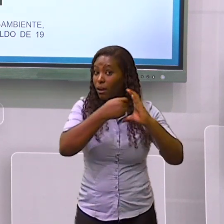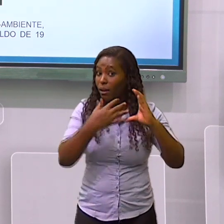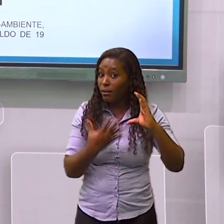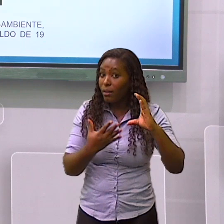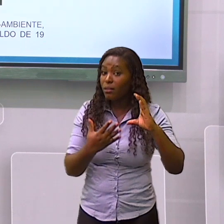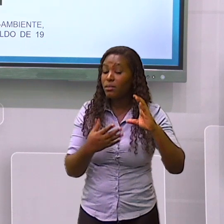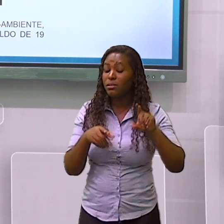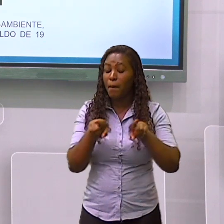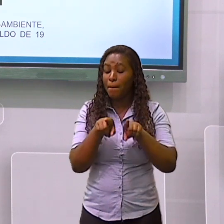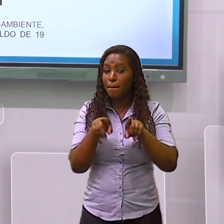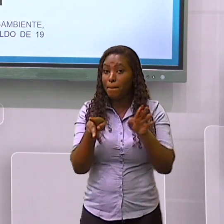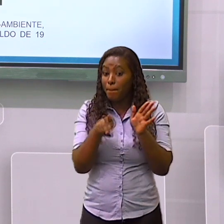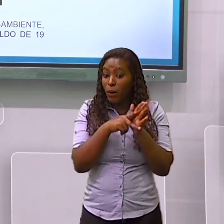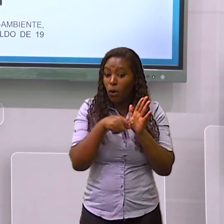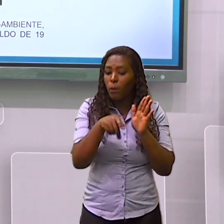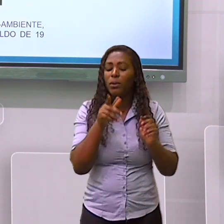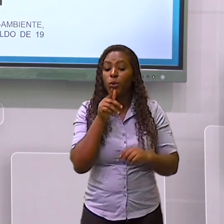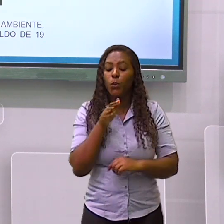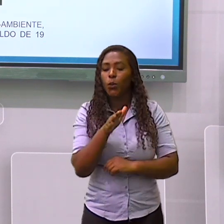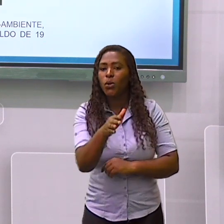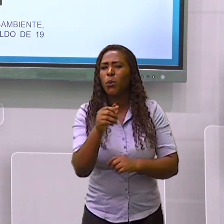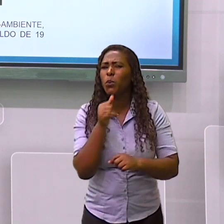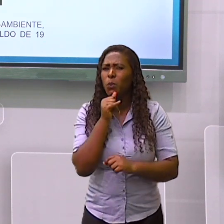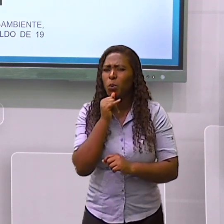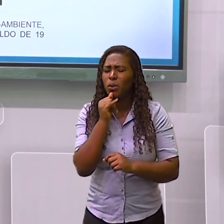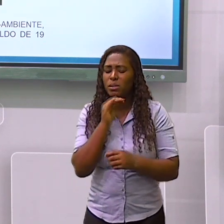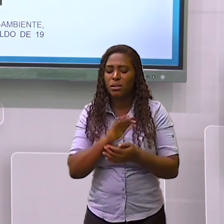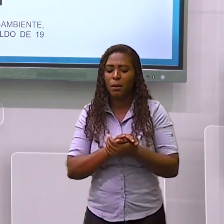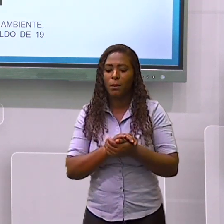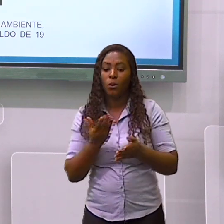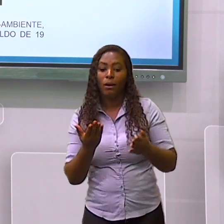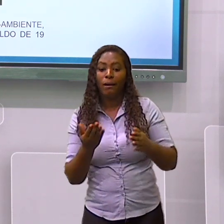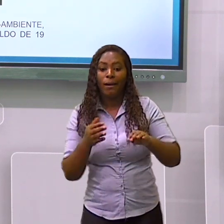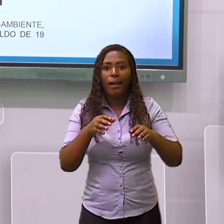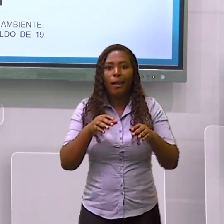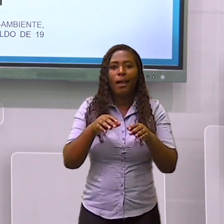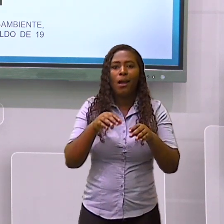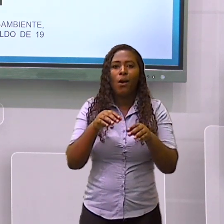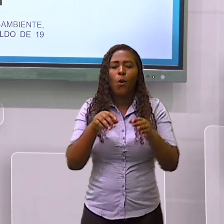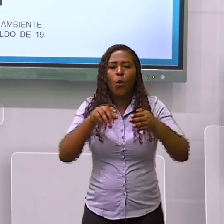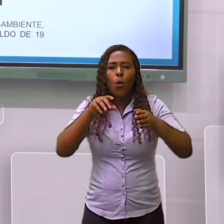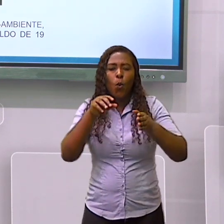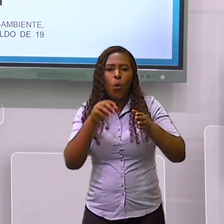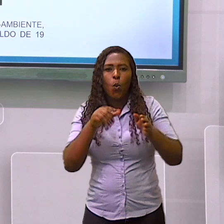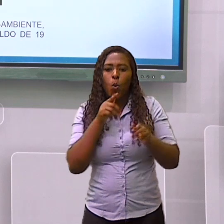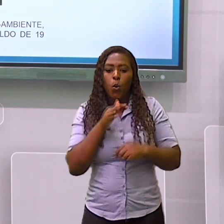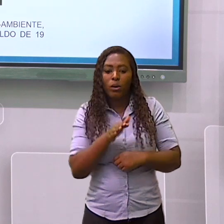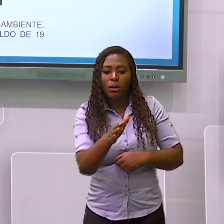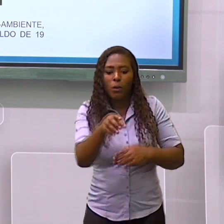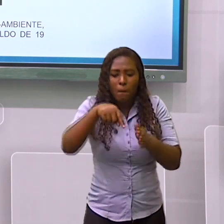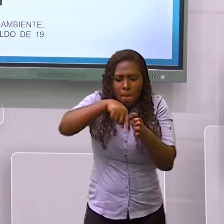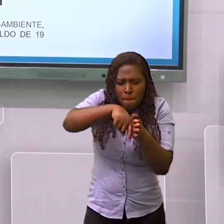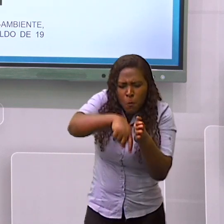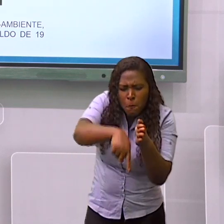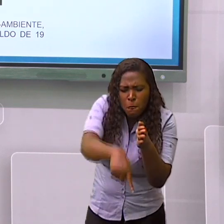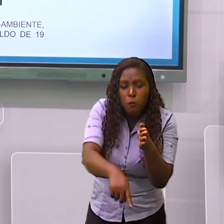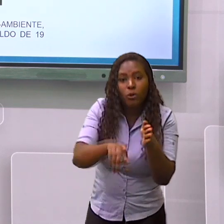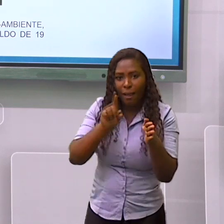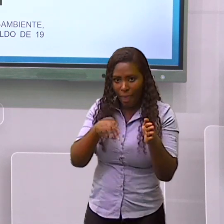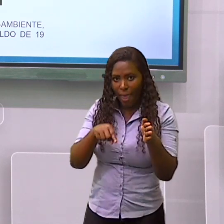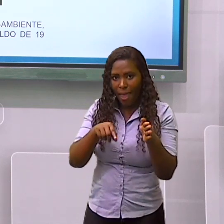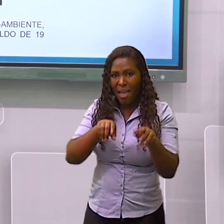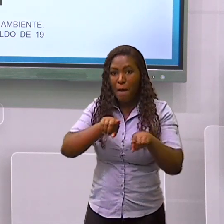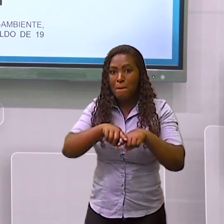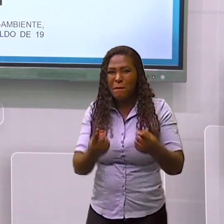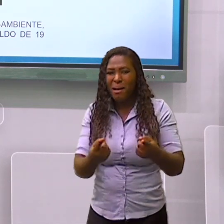da profundidade, né, o assoreamento devido a essa lama, a destruição da mata ciliar, que é essa mata que